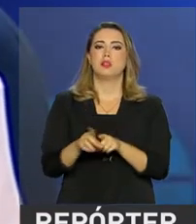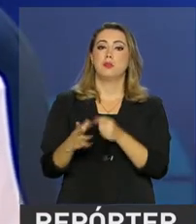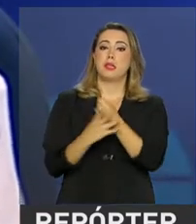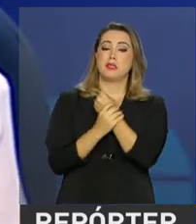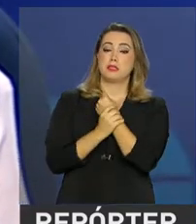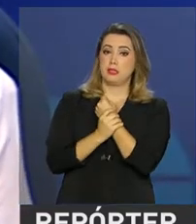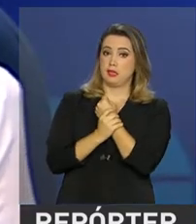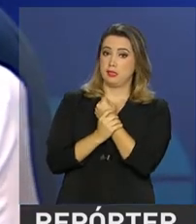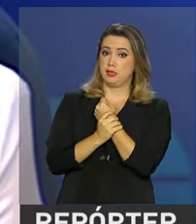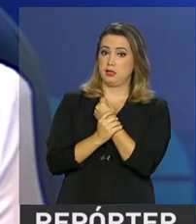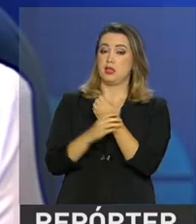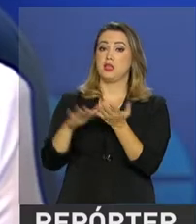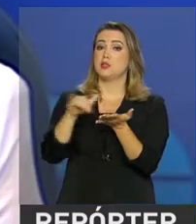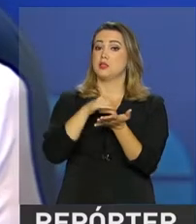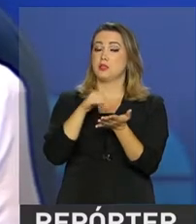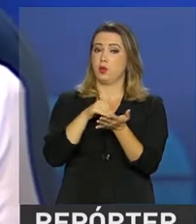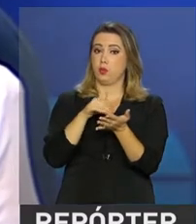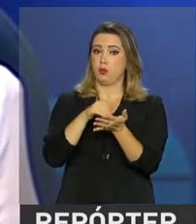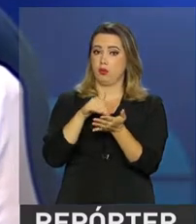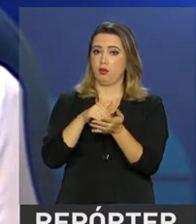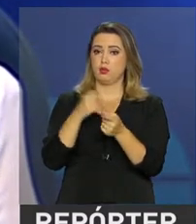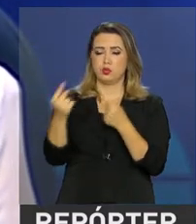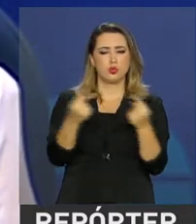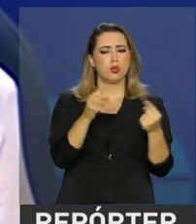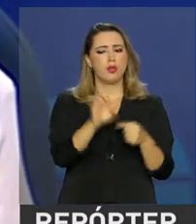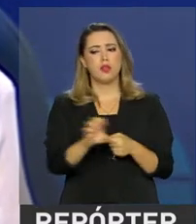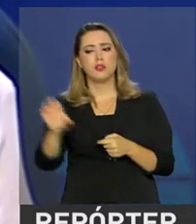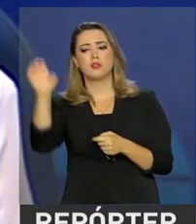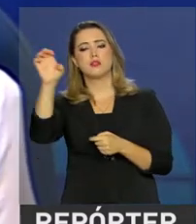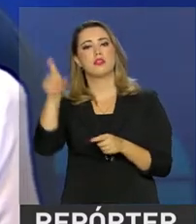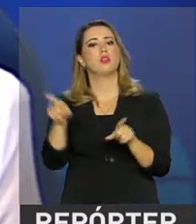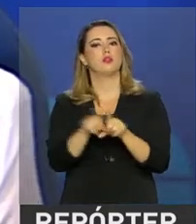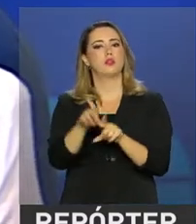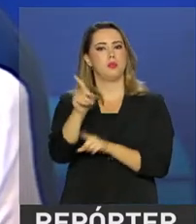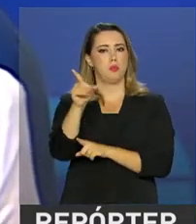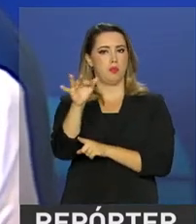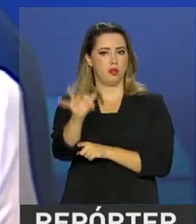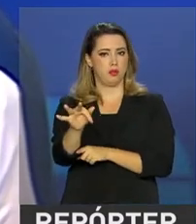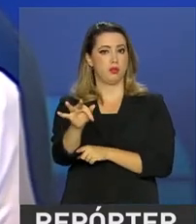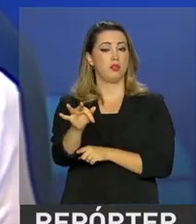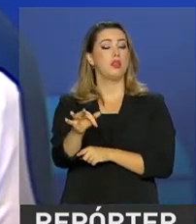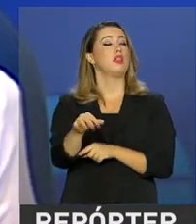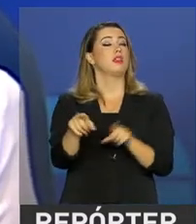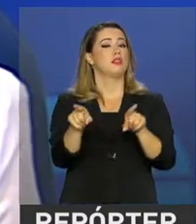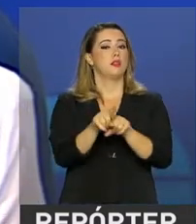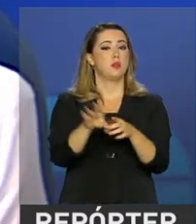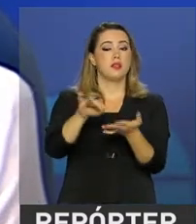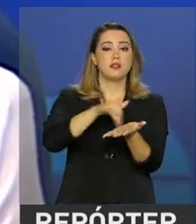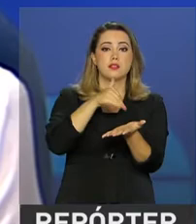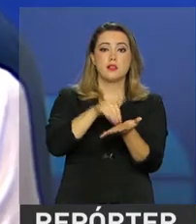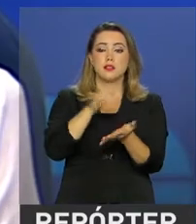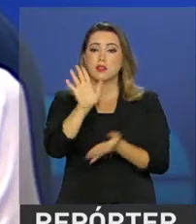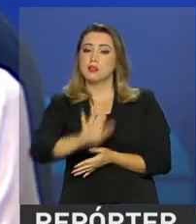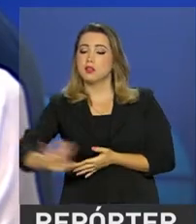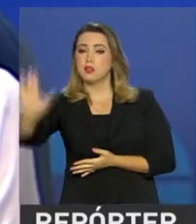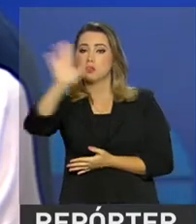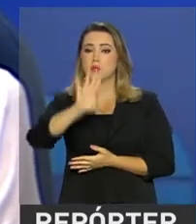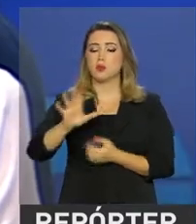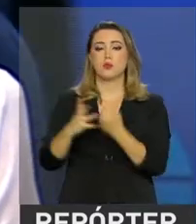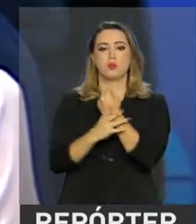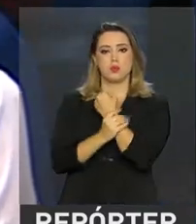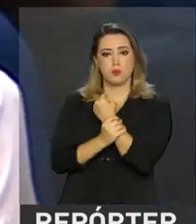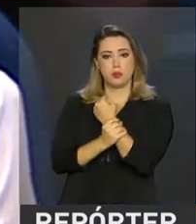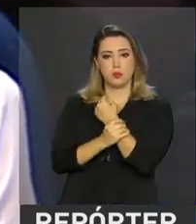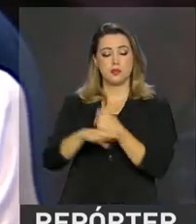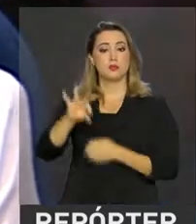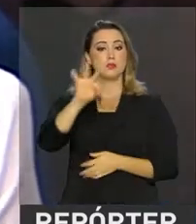dos Estados e do Distrito Federal, a Secretaria Nacional de Segurança Pública, a Polícia Militar dos Estados